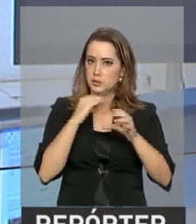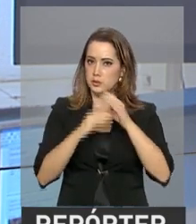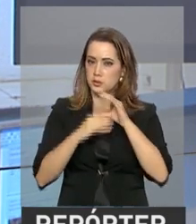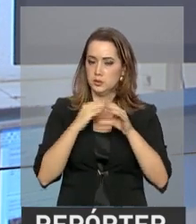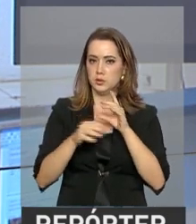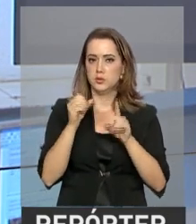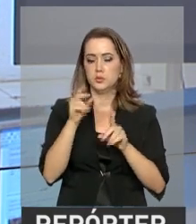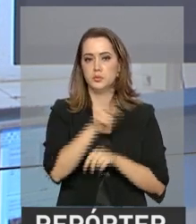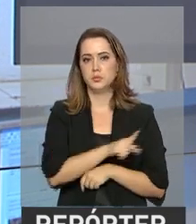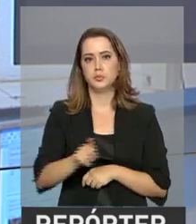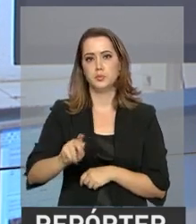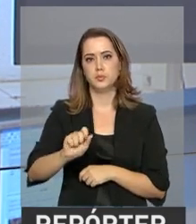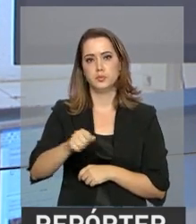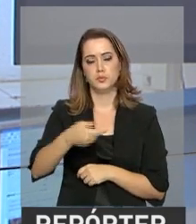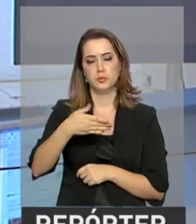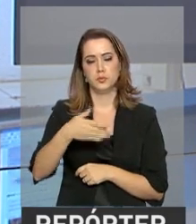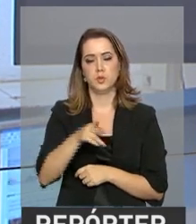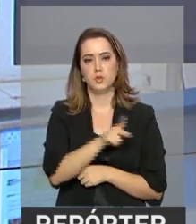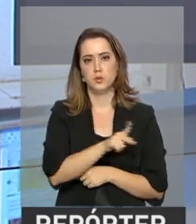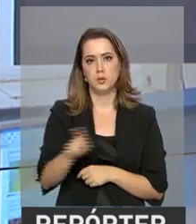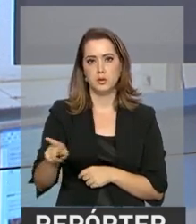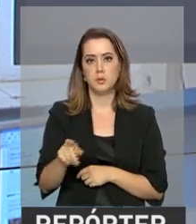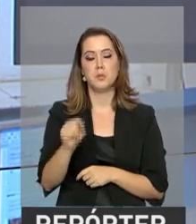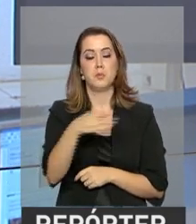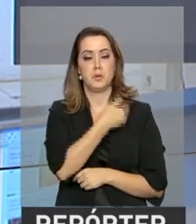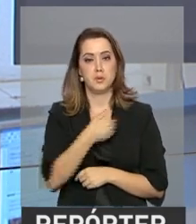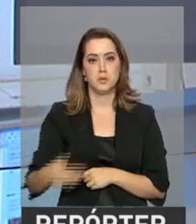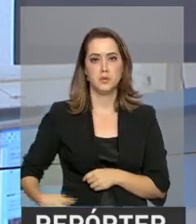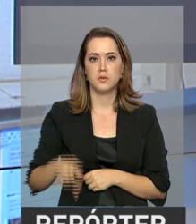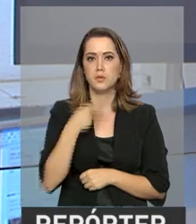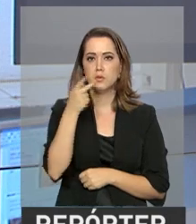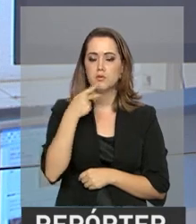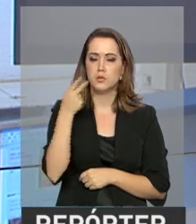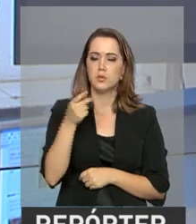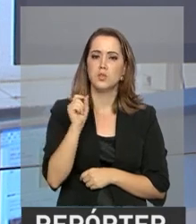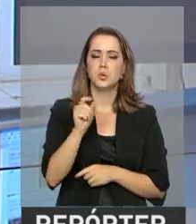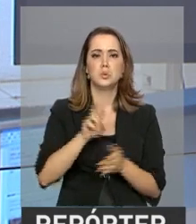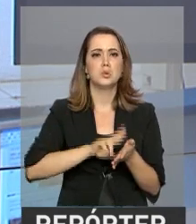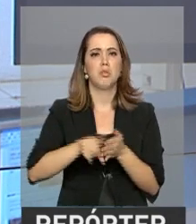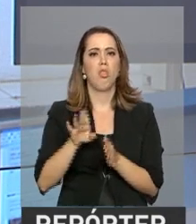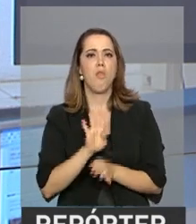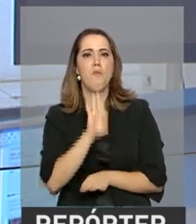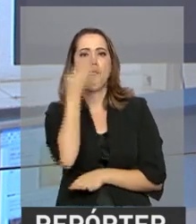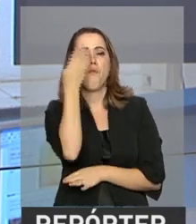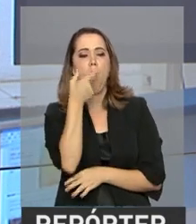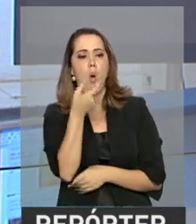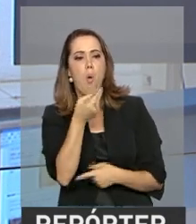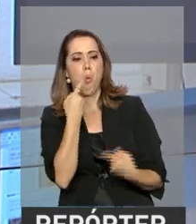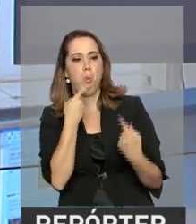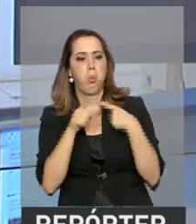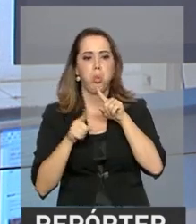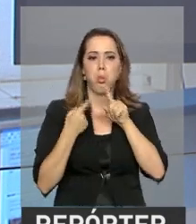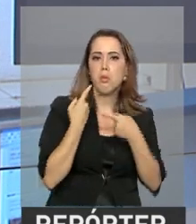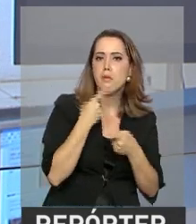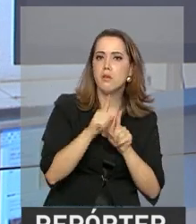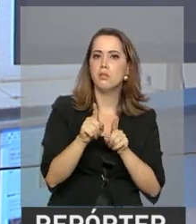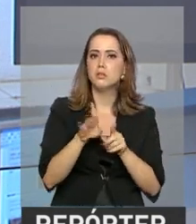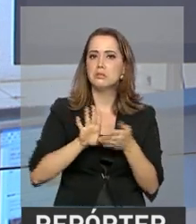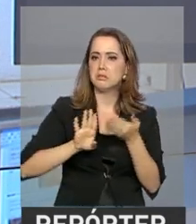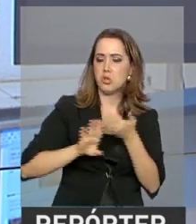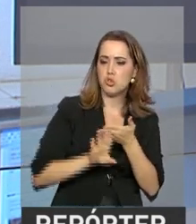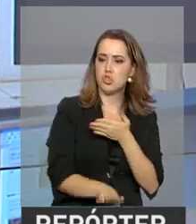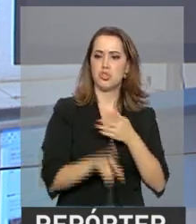República afirmou que o debate no Senado Federal sobre o processo de impeachment gerou falsas acusações de retirada de direitos